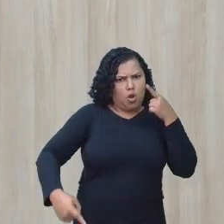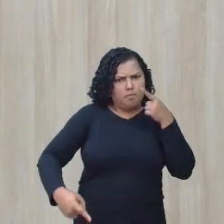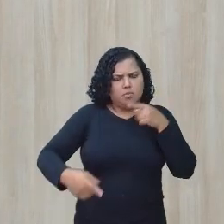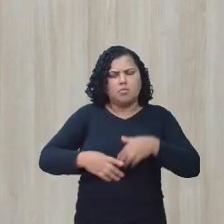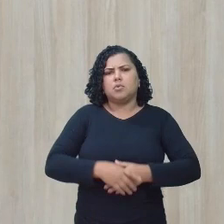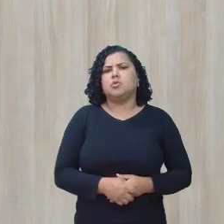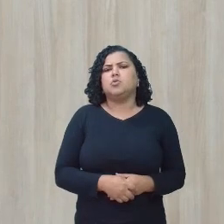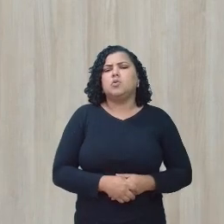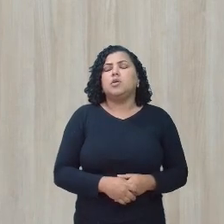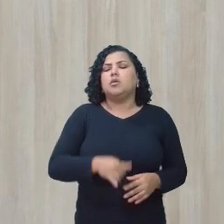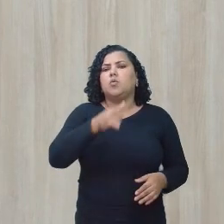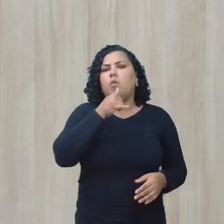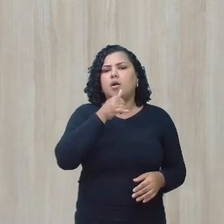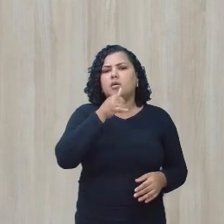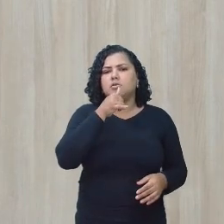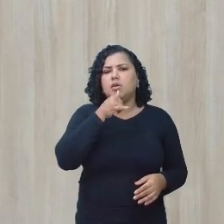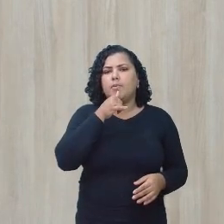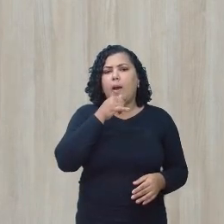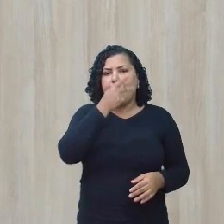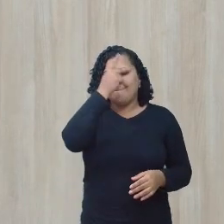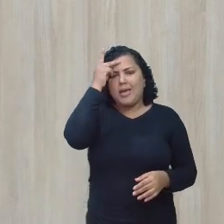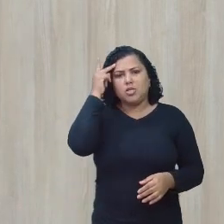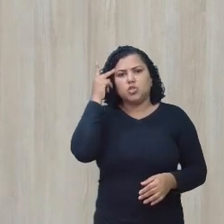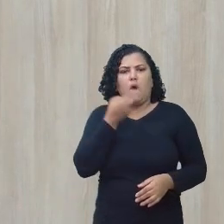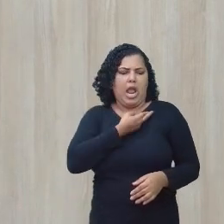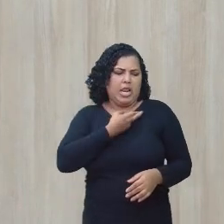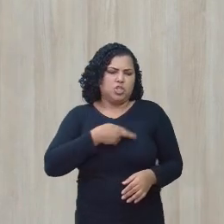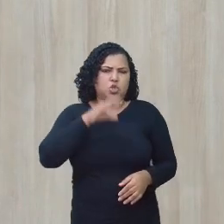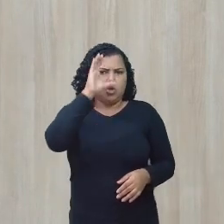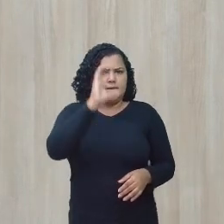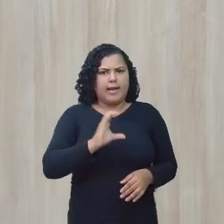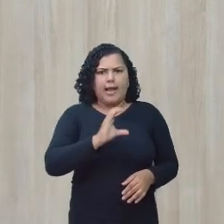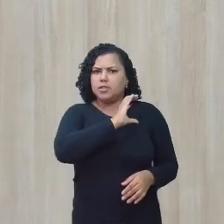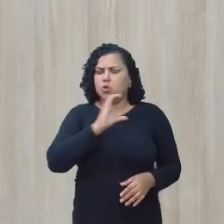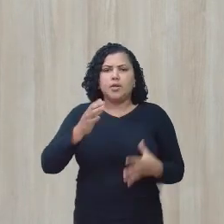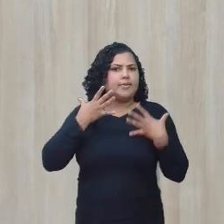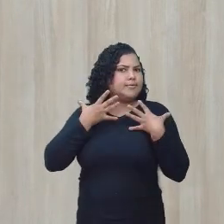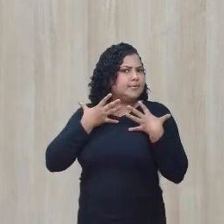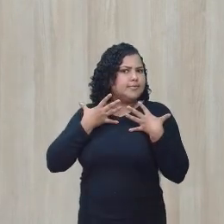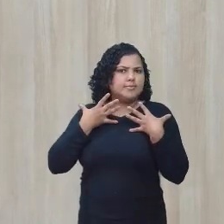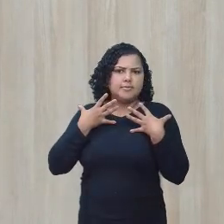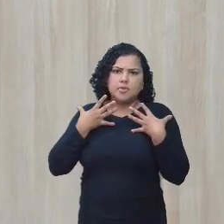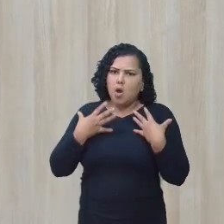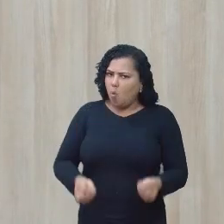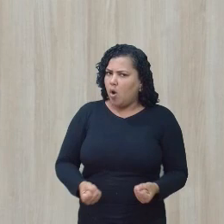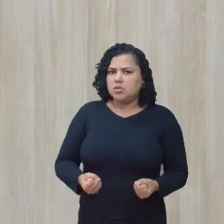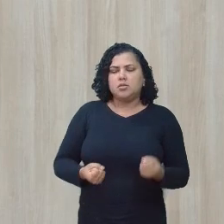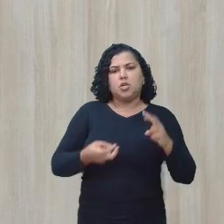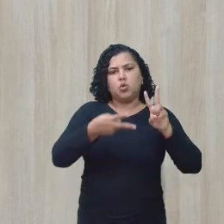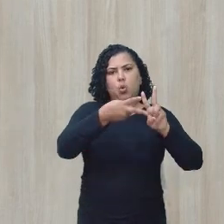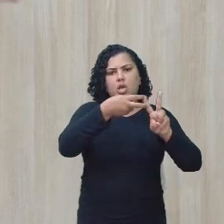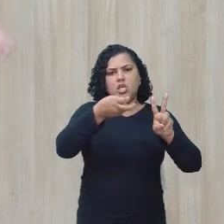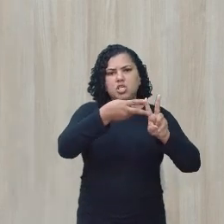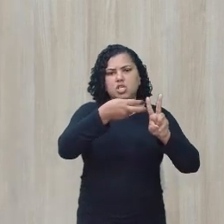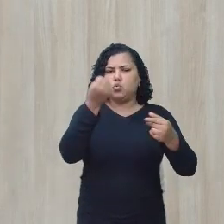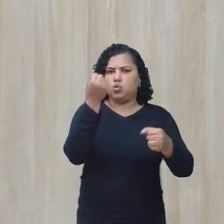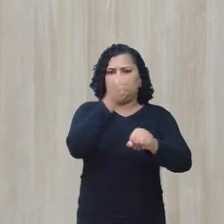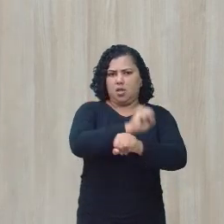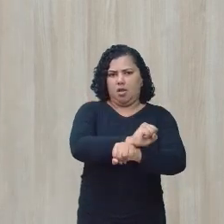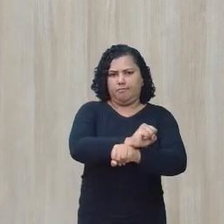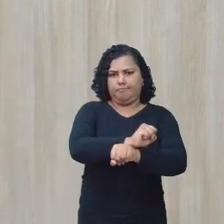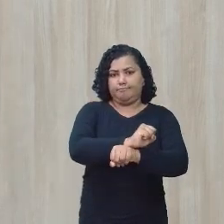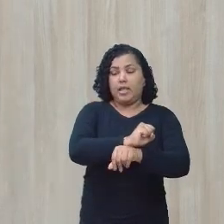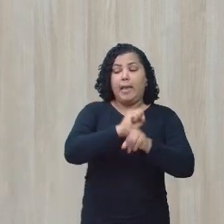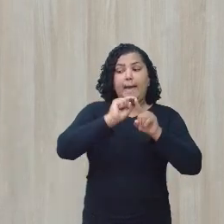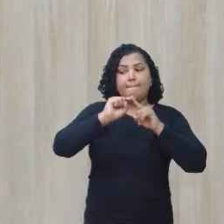um apelo muito forte dos religiosos católicos, que é uma posição que eles não tiveram em relação aos africanos, que a escravidão, né, dos